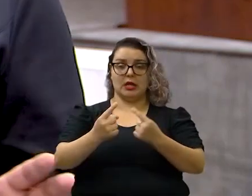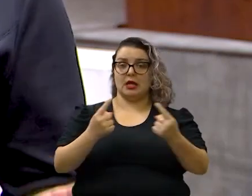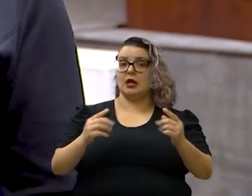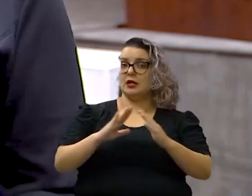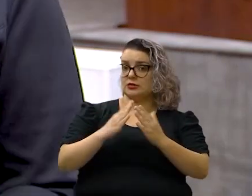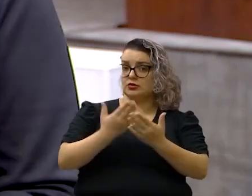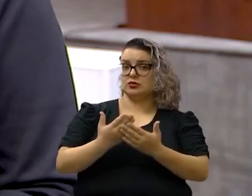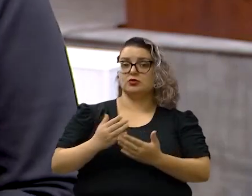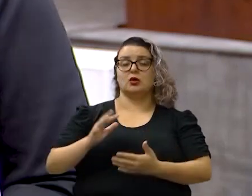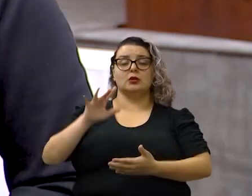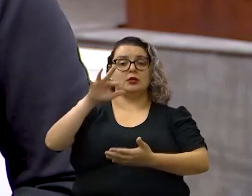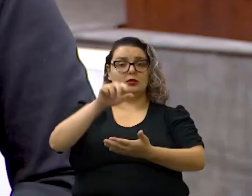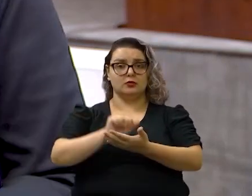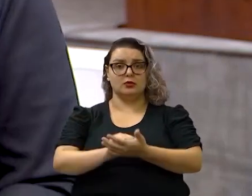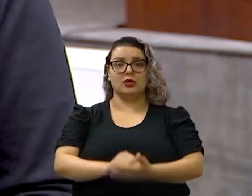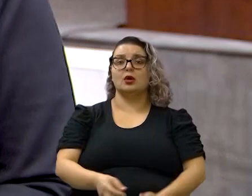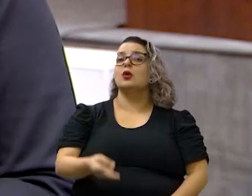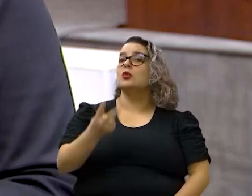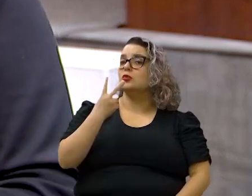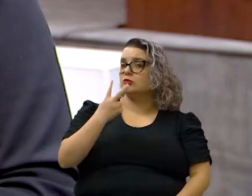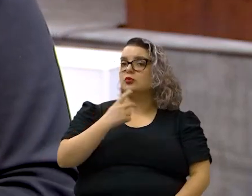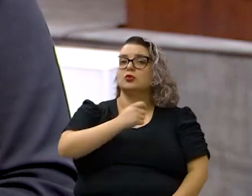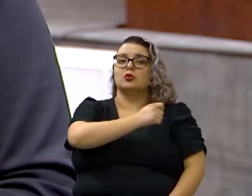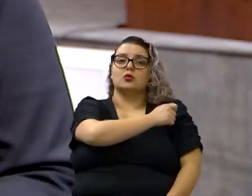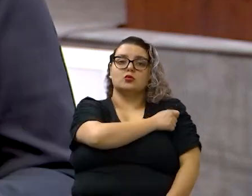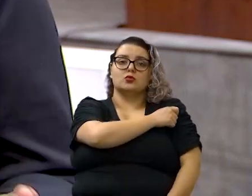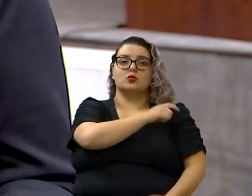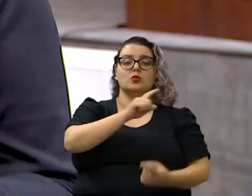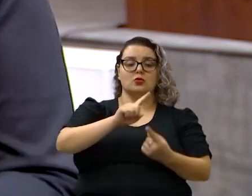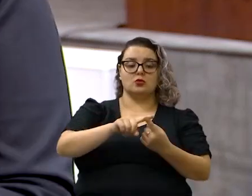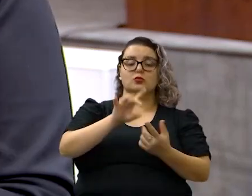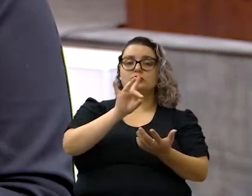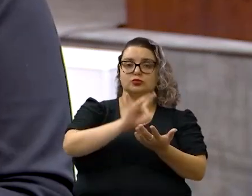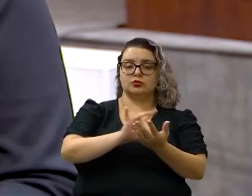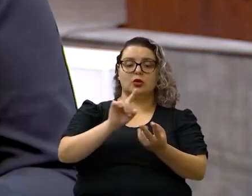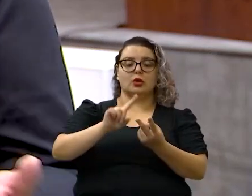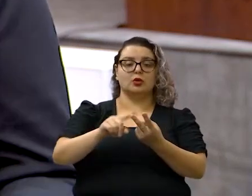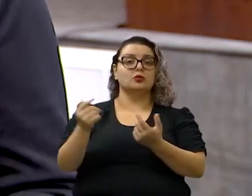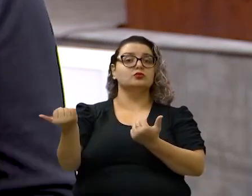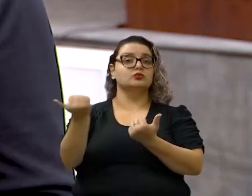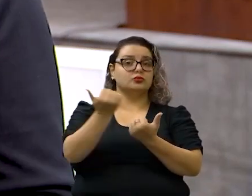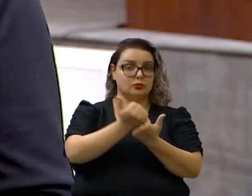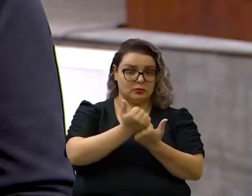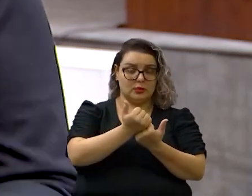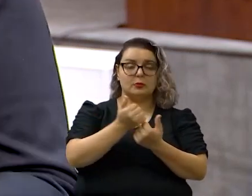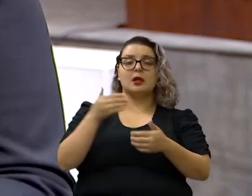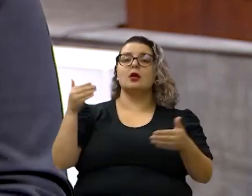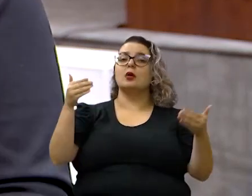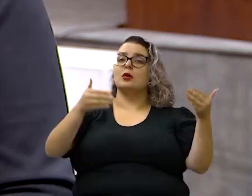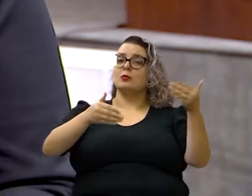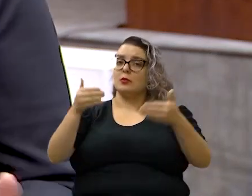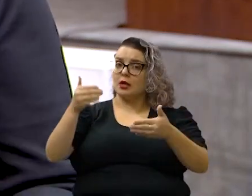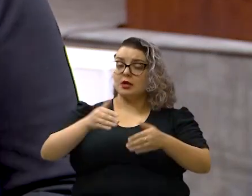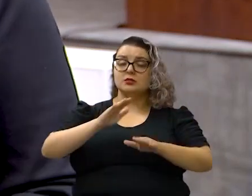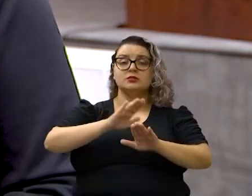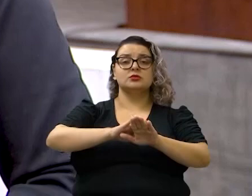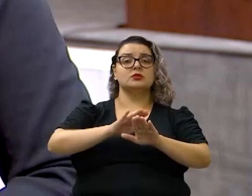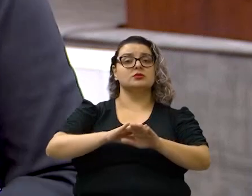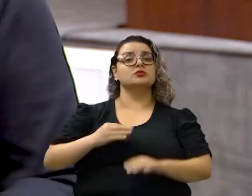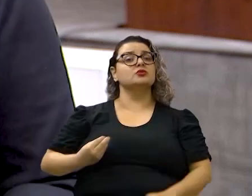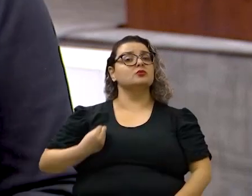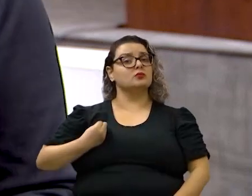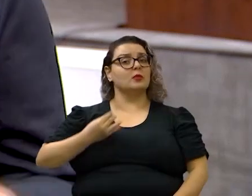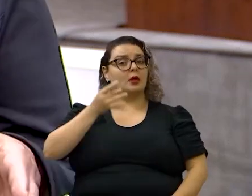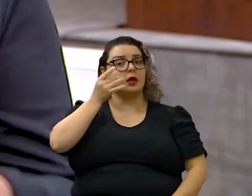cada escola inscrita elege dois estudantes sendo um titular e um suplente que participam de